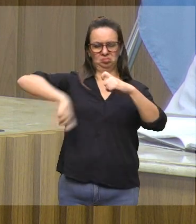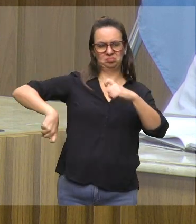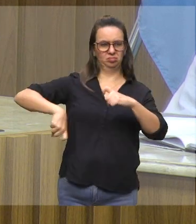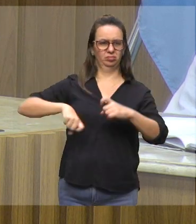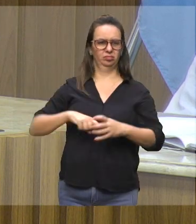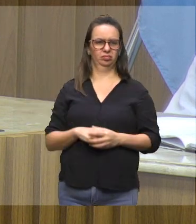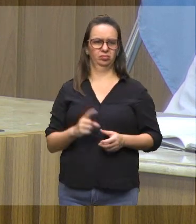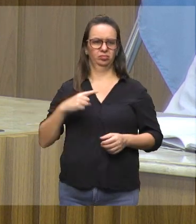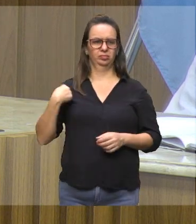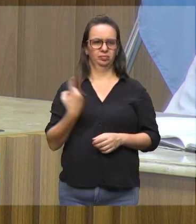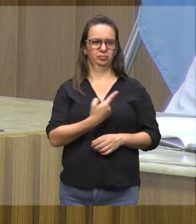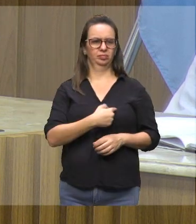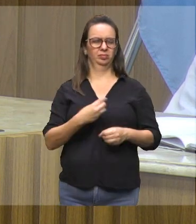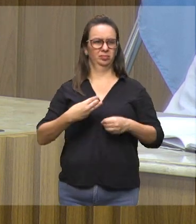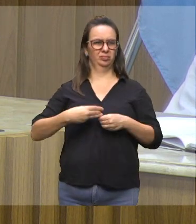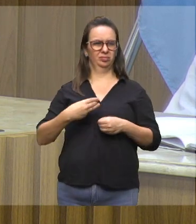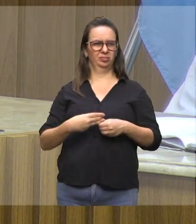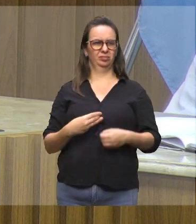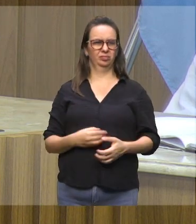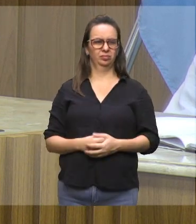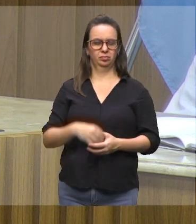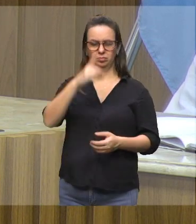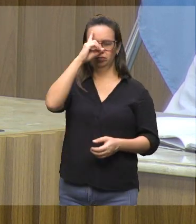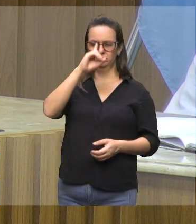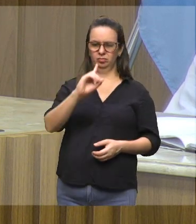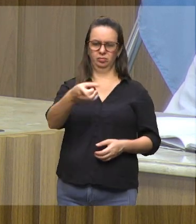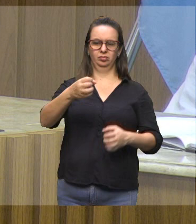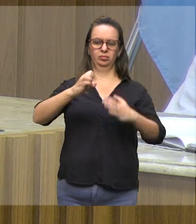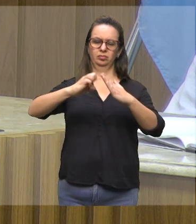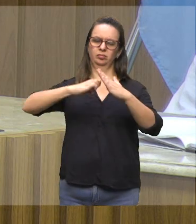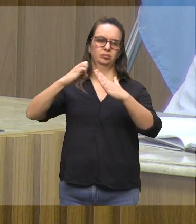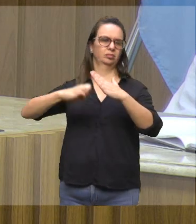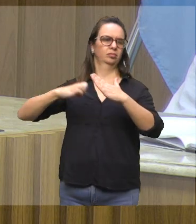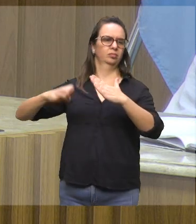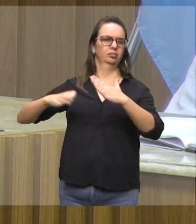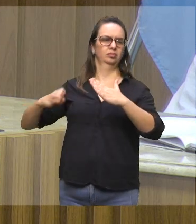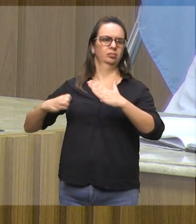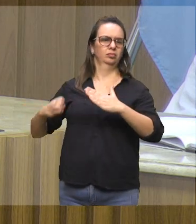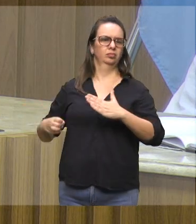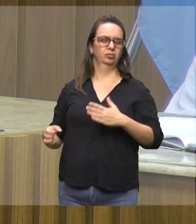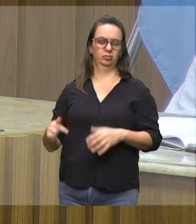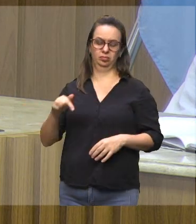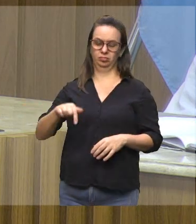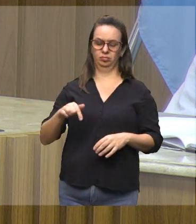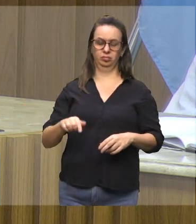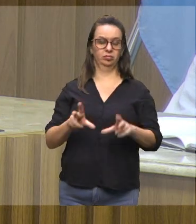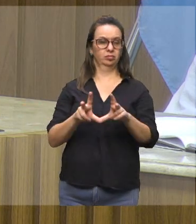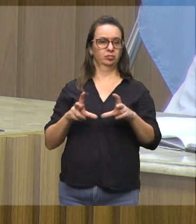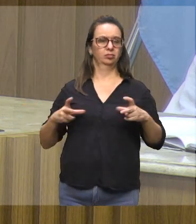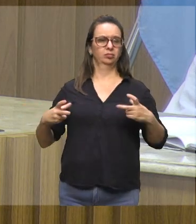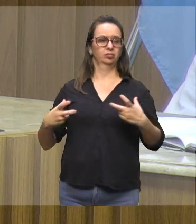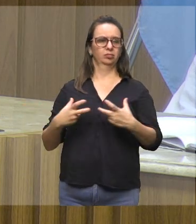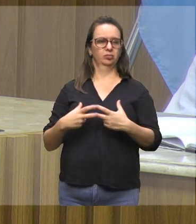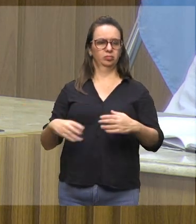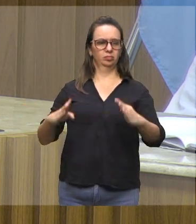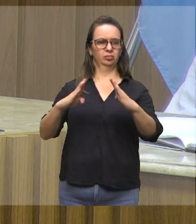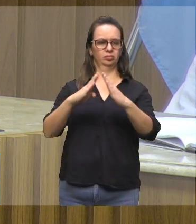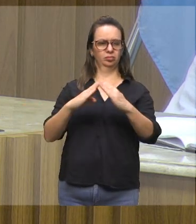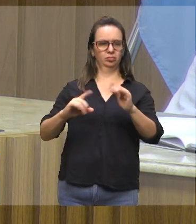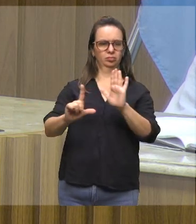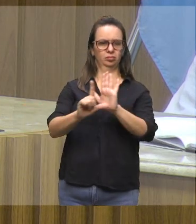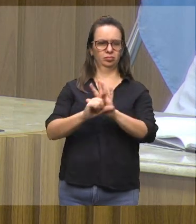município. Destinei emenda impositiva desta casa para que seja investido em ações